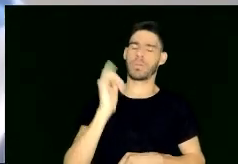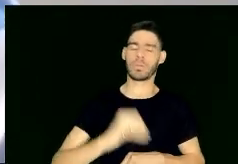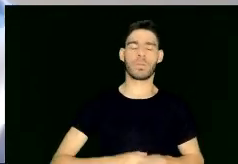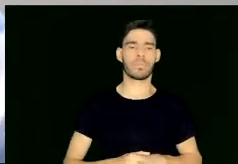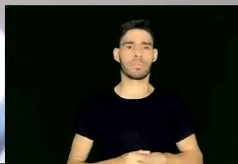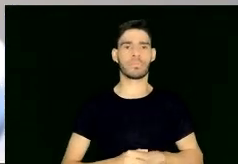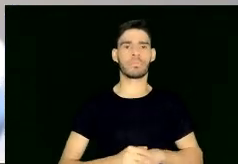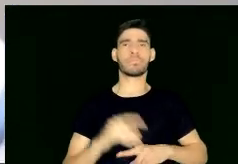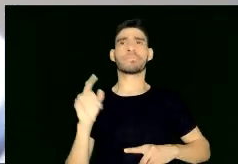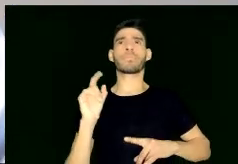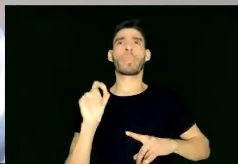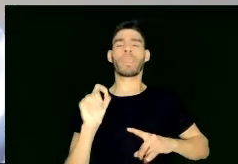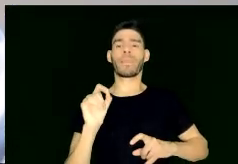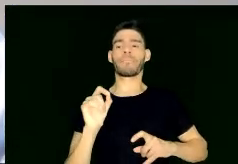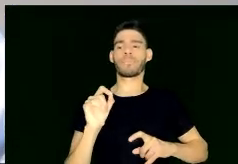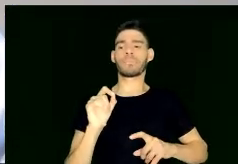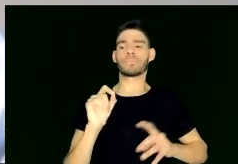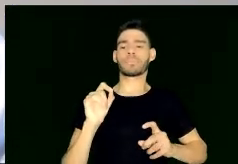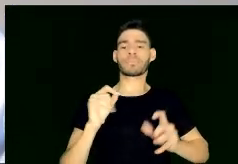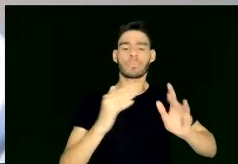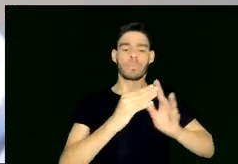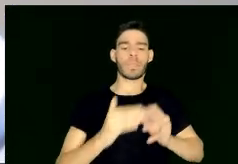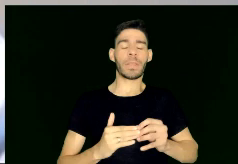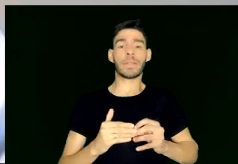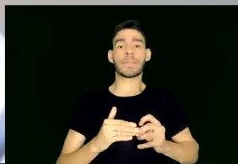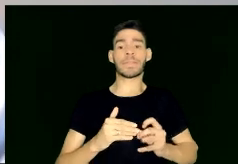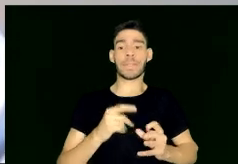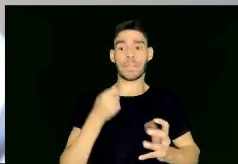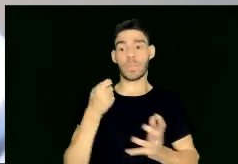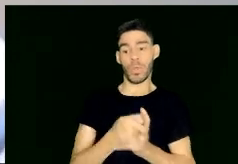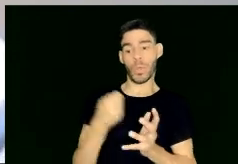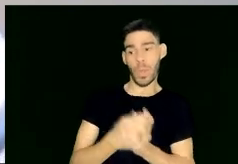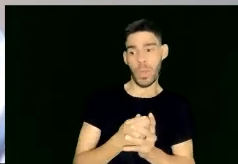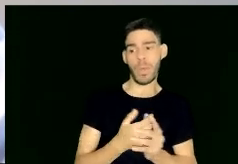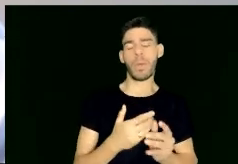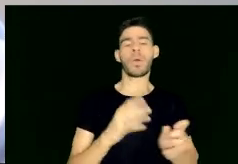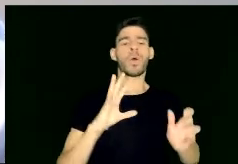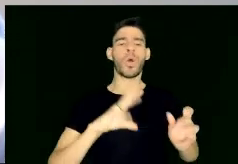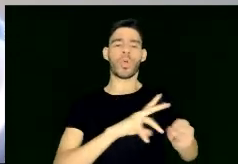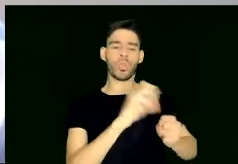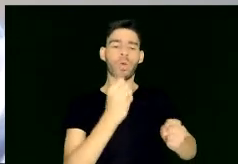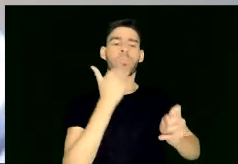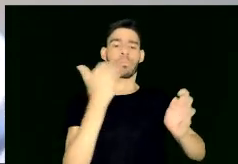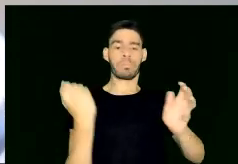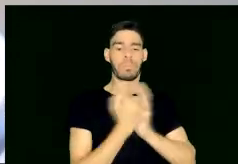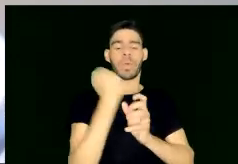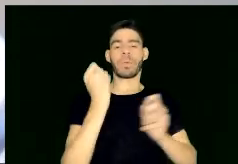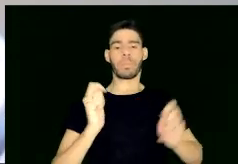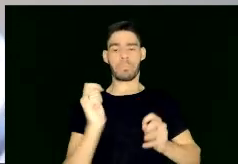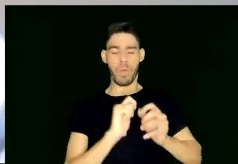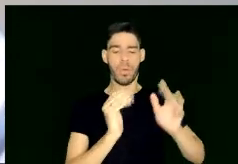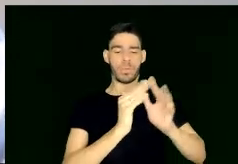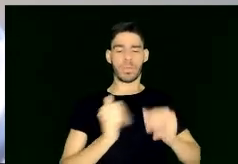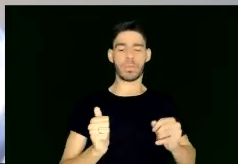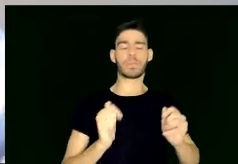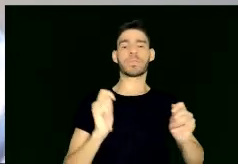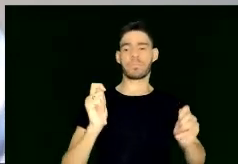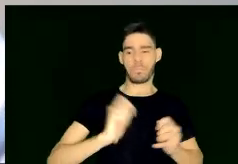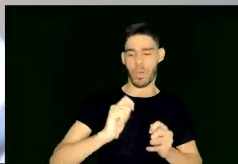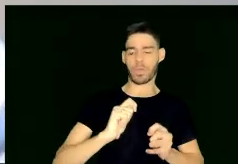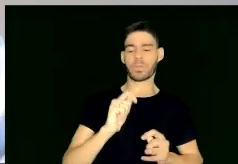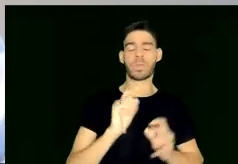bastante relevante é relativo às chamadas licenças compulsórias. Todo pedido de patente ou patente é passivo de